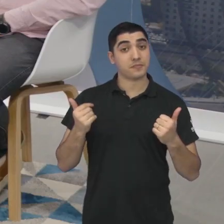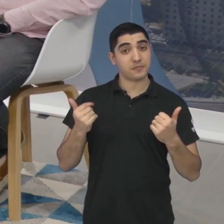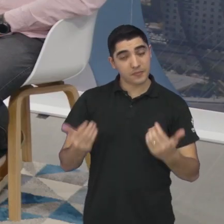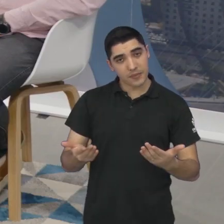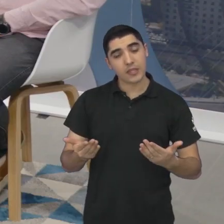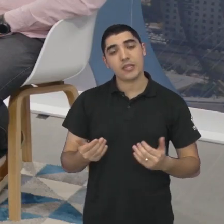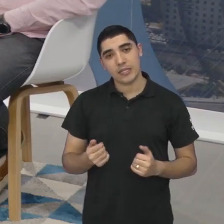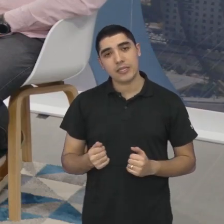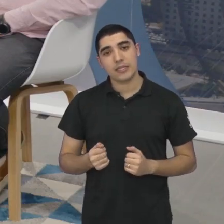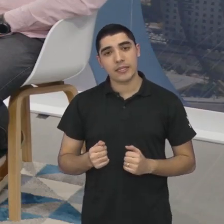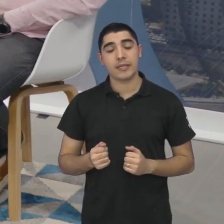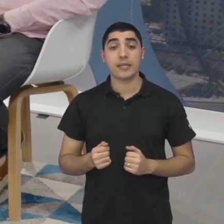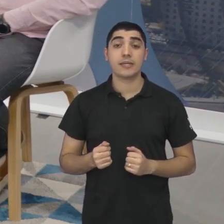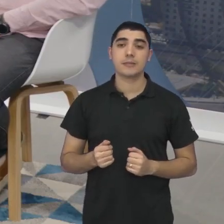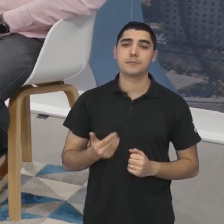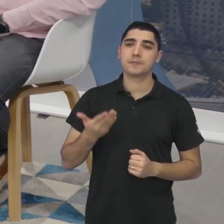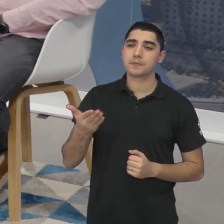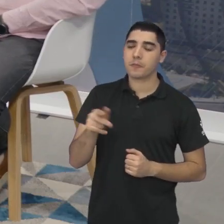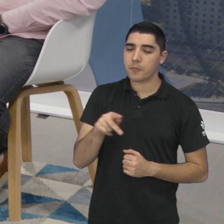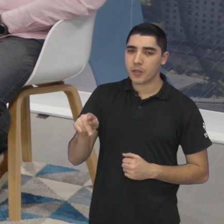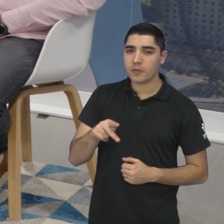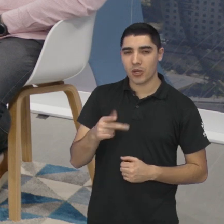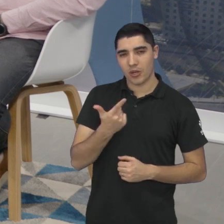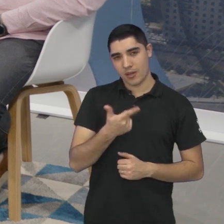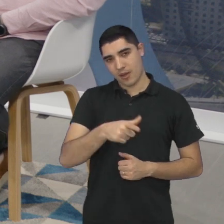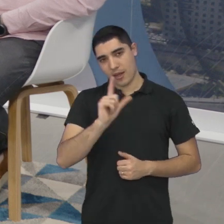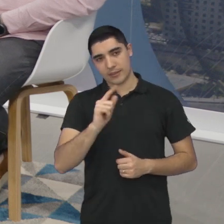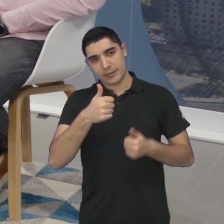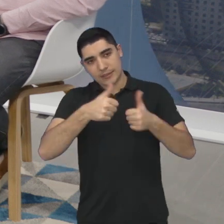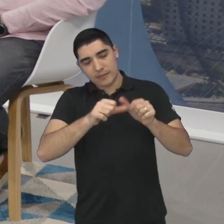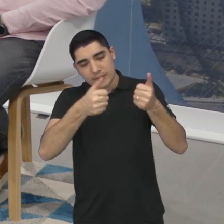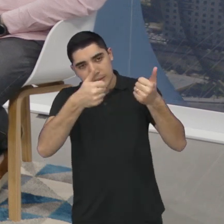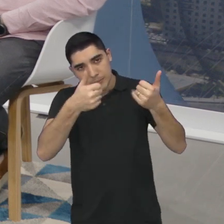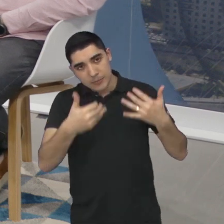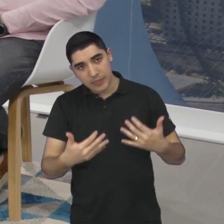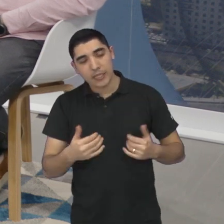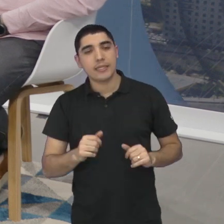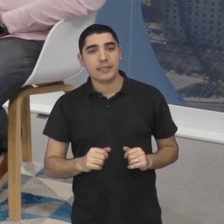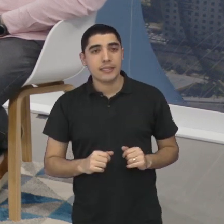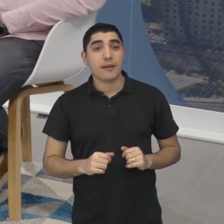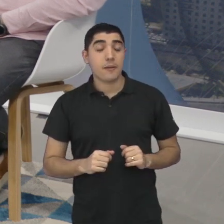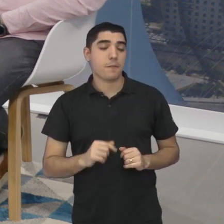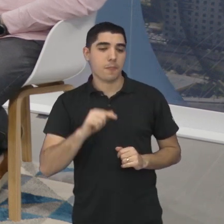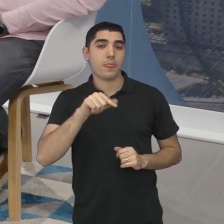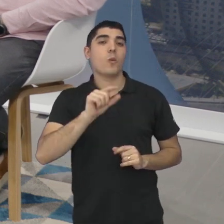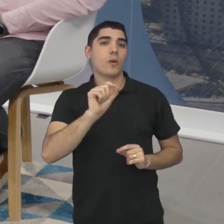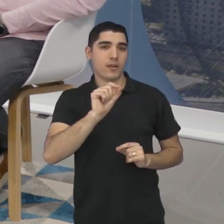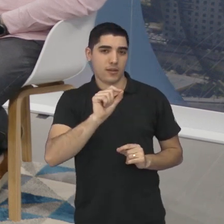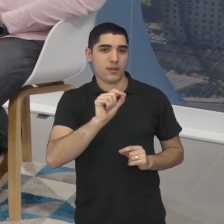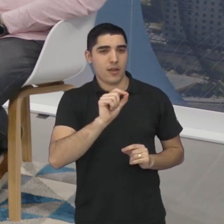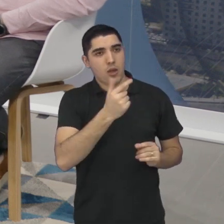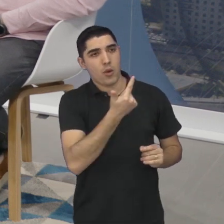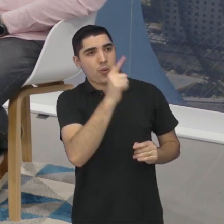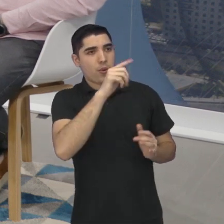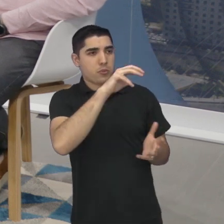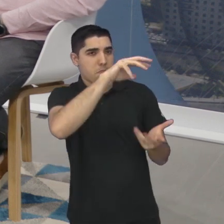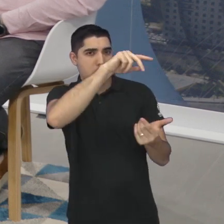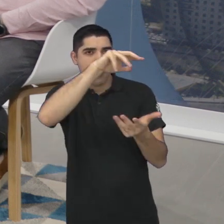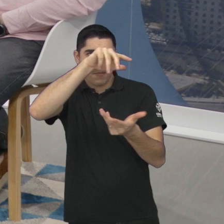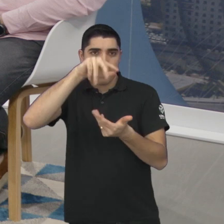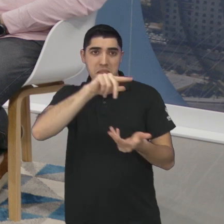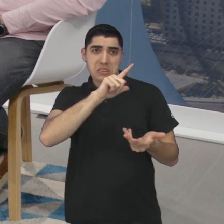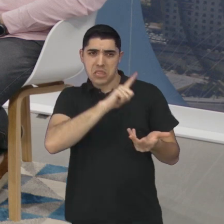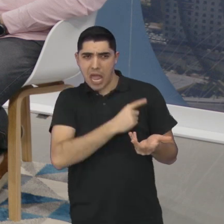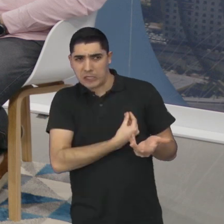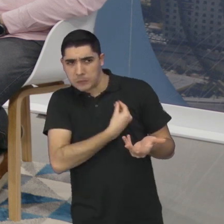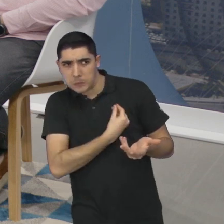É isso, então. Bom, professor, no último bloco a gente estava falando sobre a vida em outro